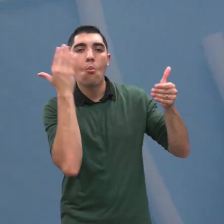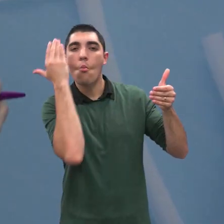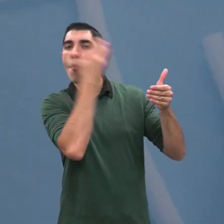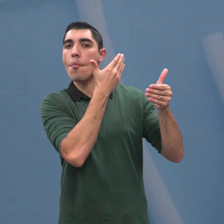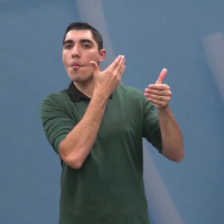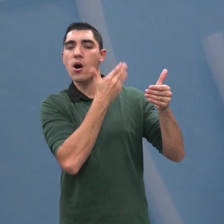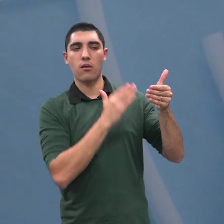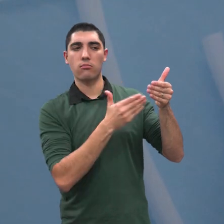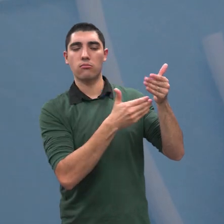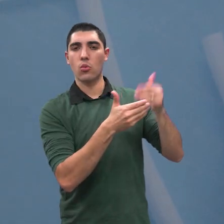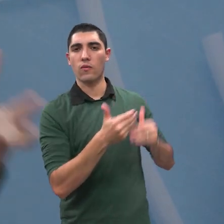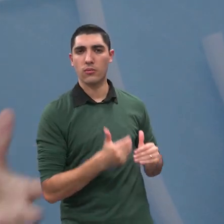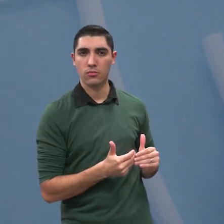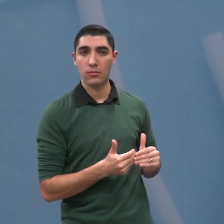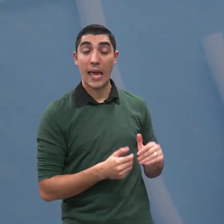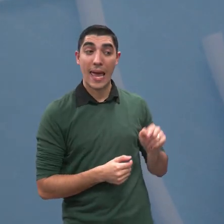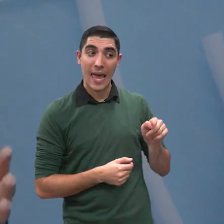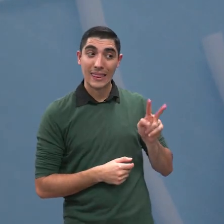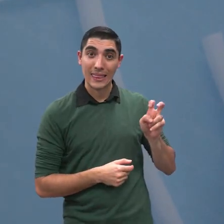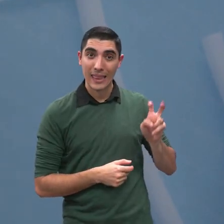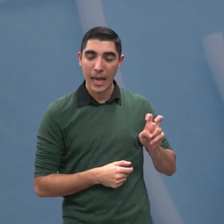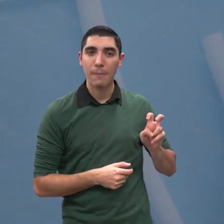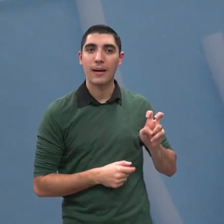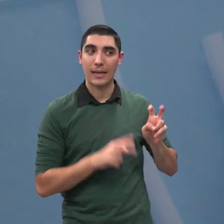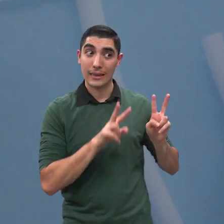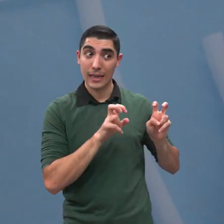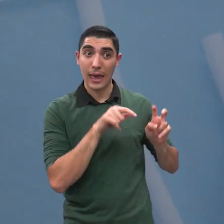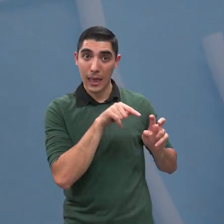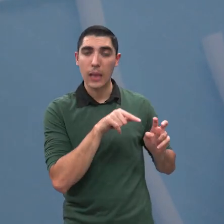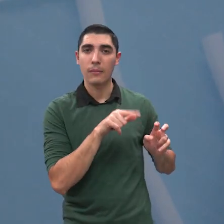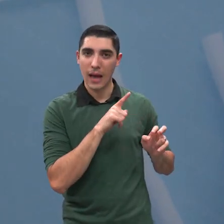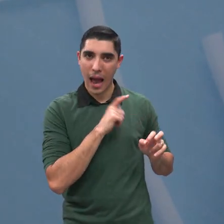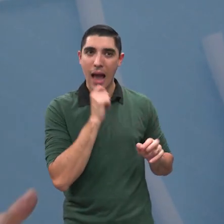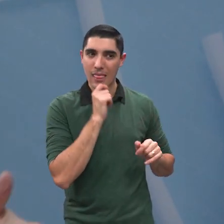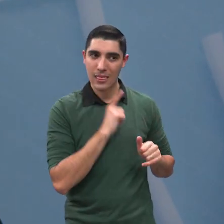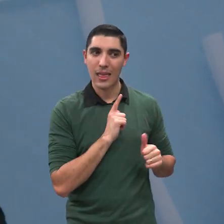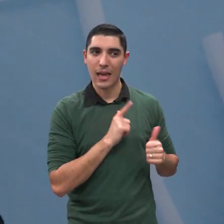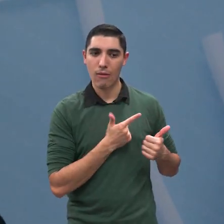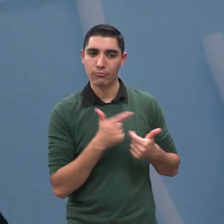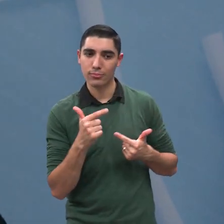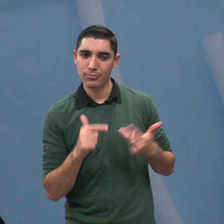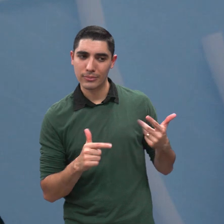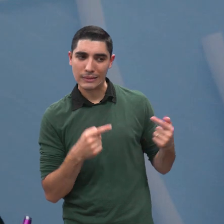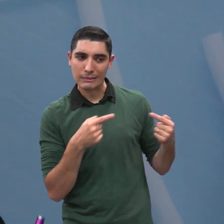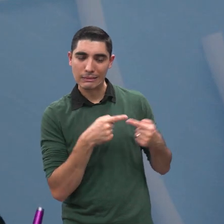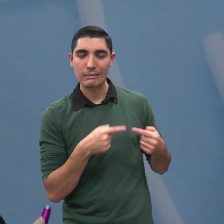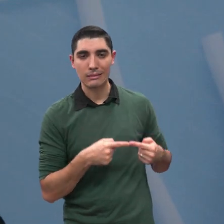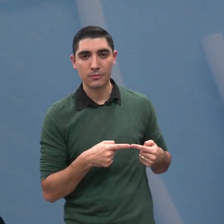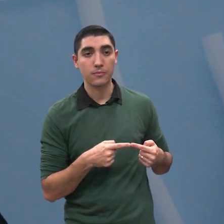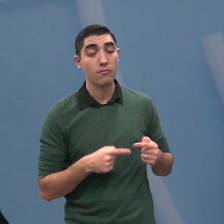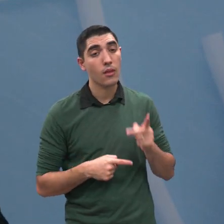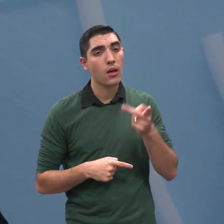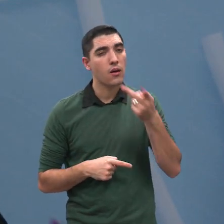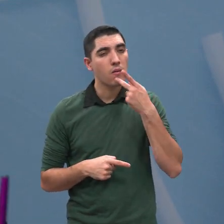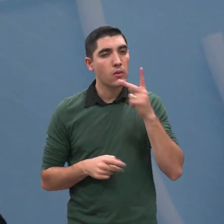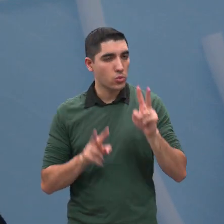um assunto muito amplo que dá margem para vários outros assuntos ali atravessados. Essa questão dos muros,